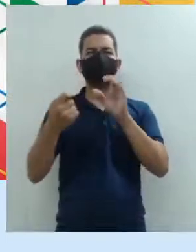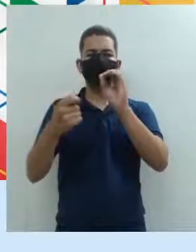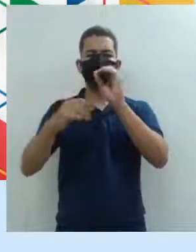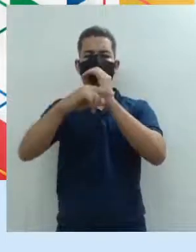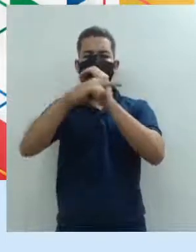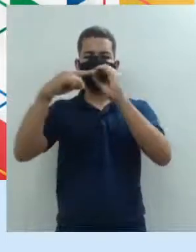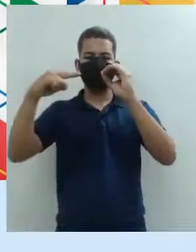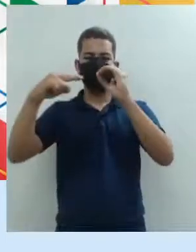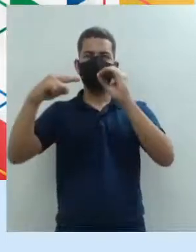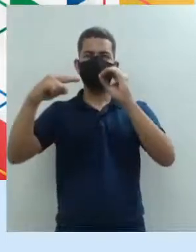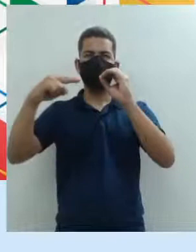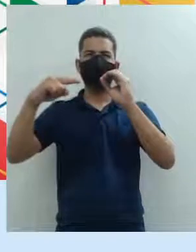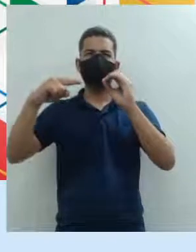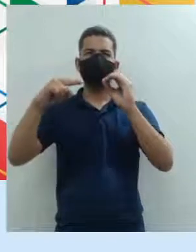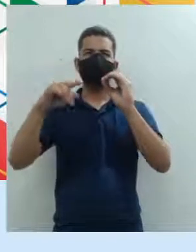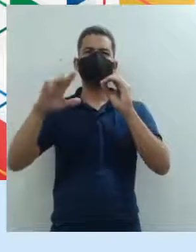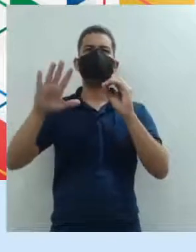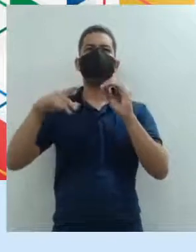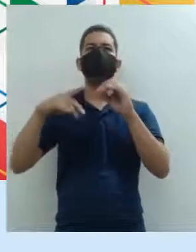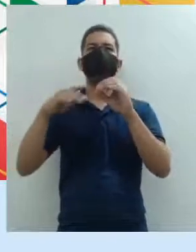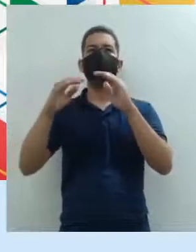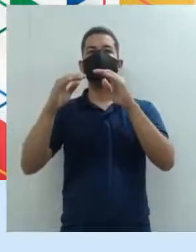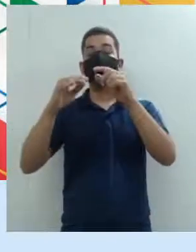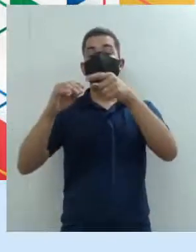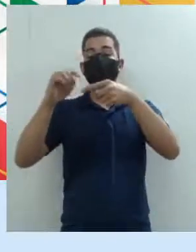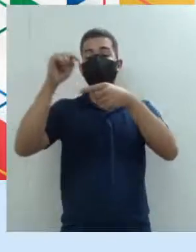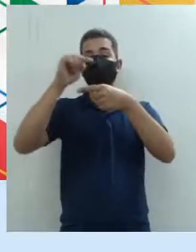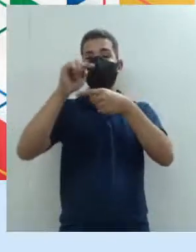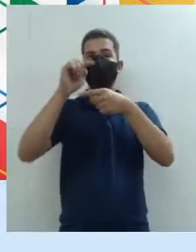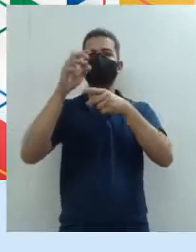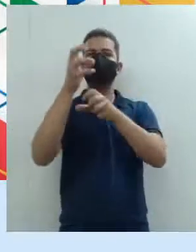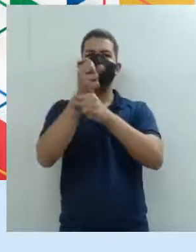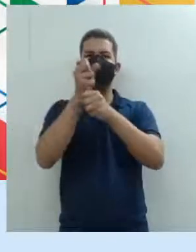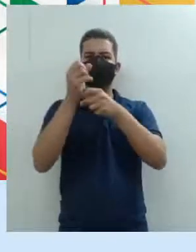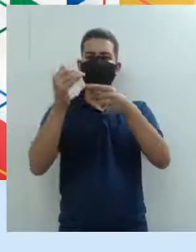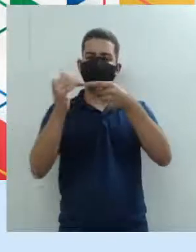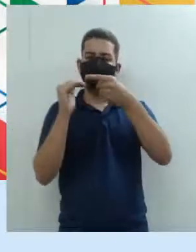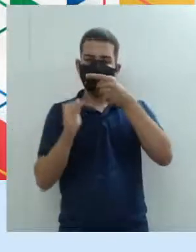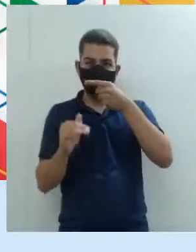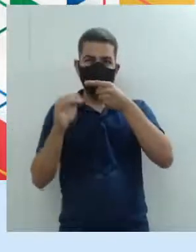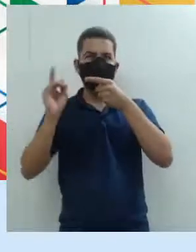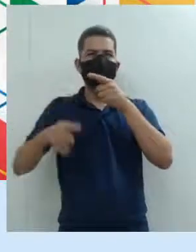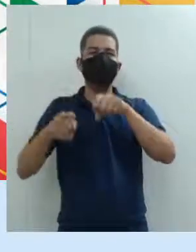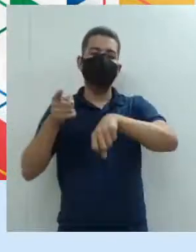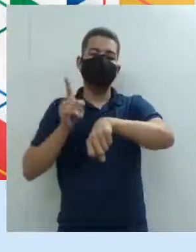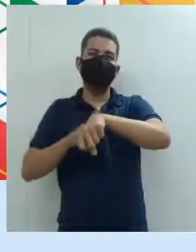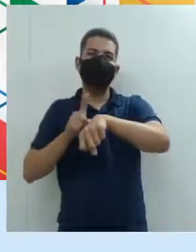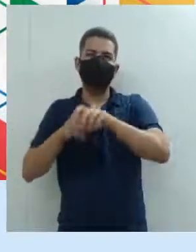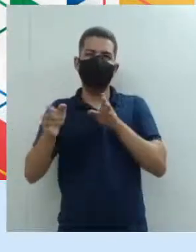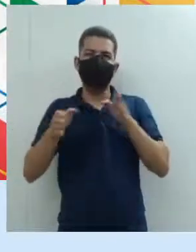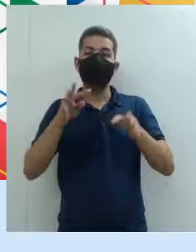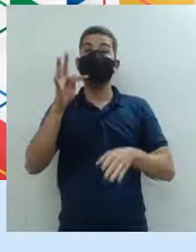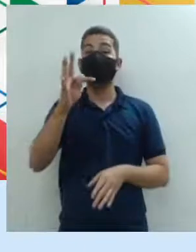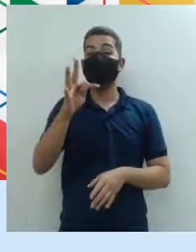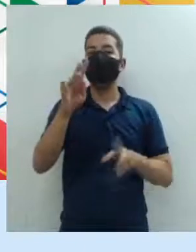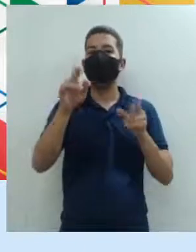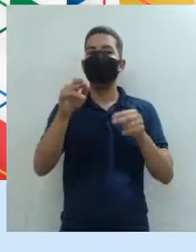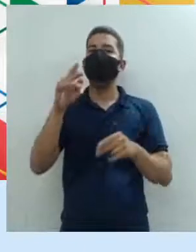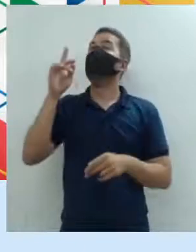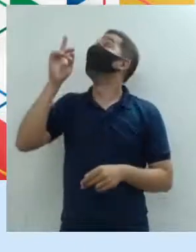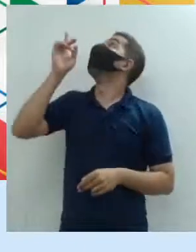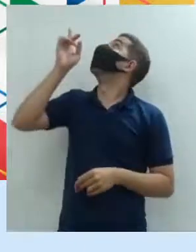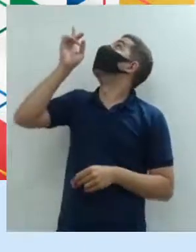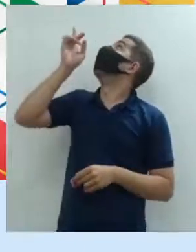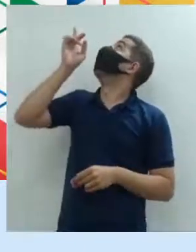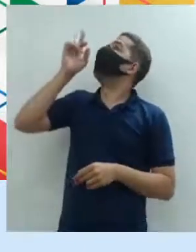ser a variação do tempo. Se eu pego essa quantidade de calor e divido pelo tempo, eu vou ter o fluxo. Essa é uma maneira simples de calcular o fluxo de calor